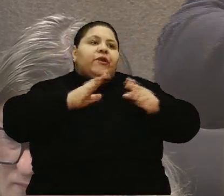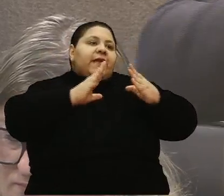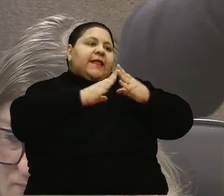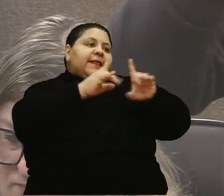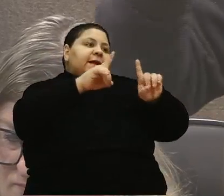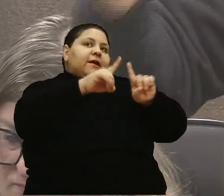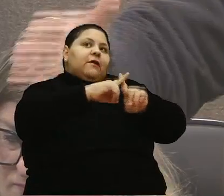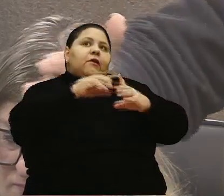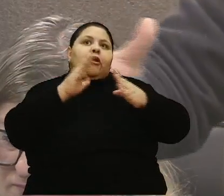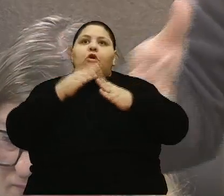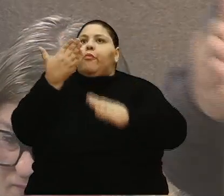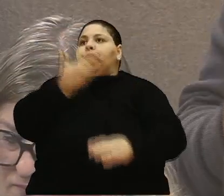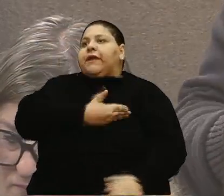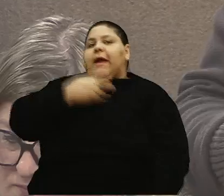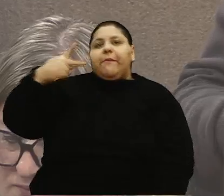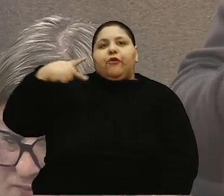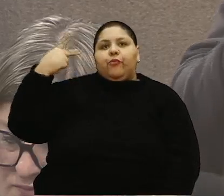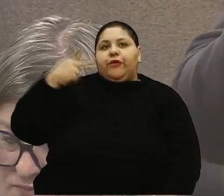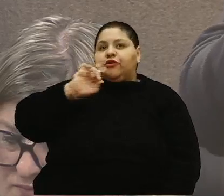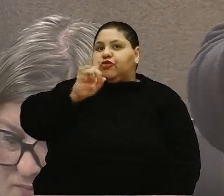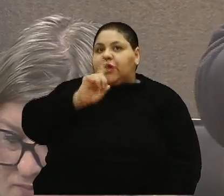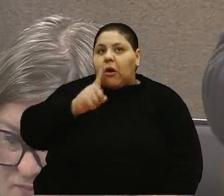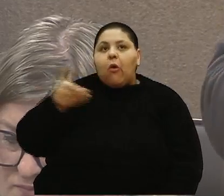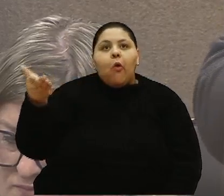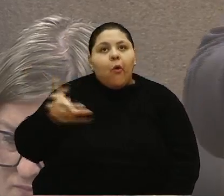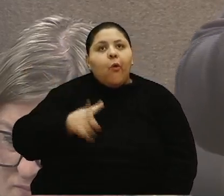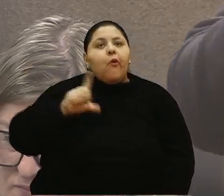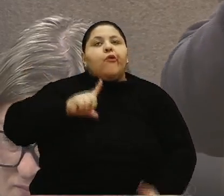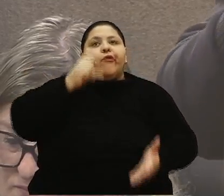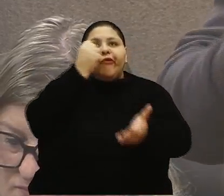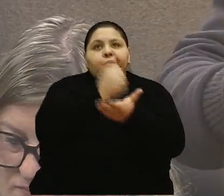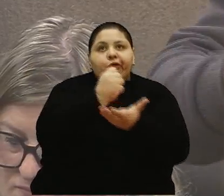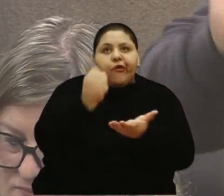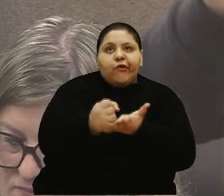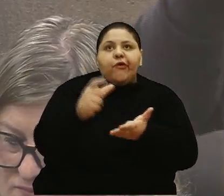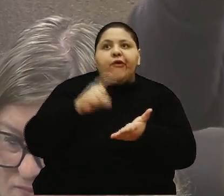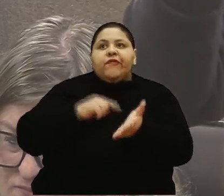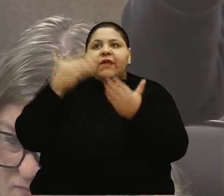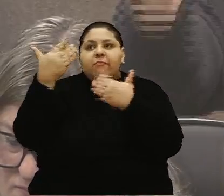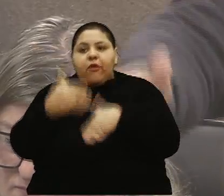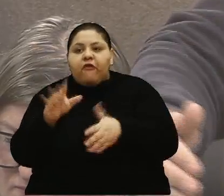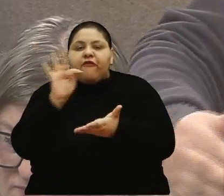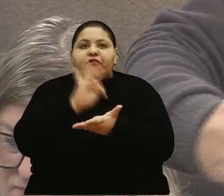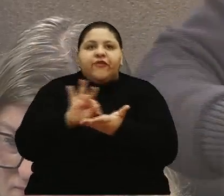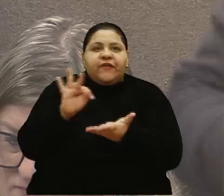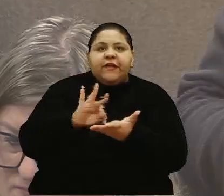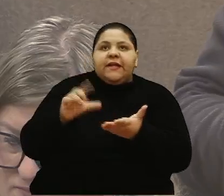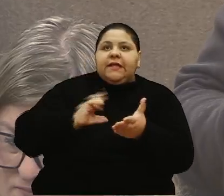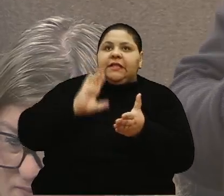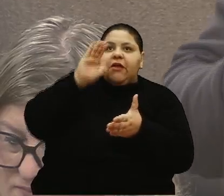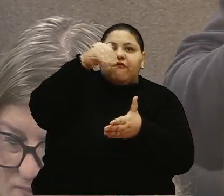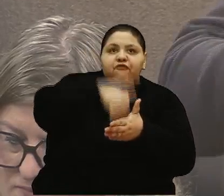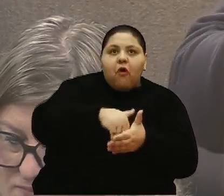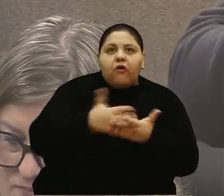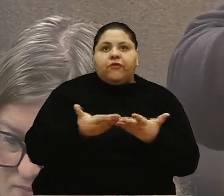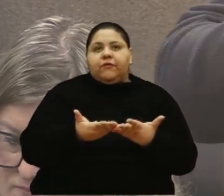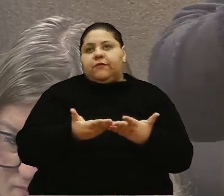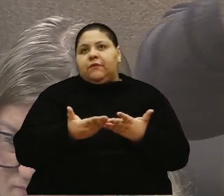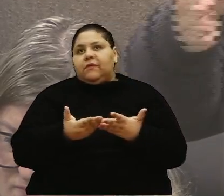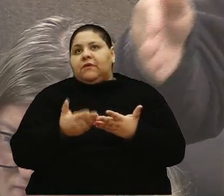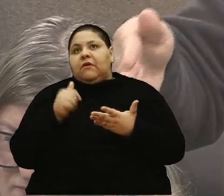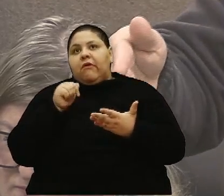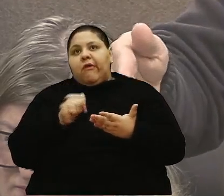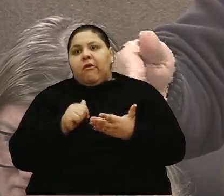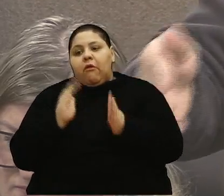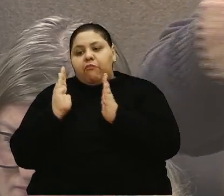porque é amigo do político, não. Hoje tem concurso, tem prova teórica, tem voto, né? Então, é o máximo